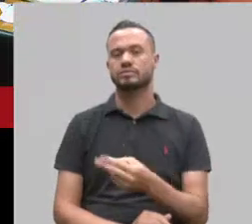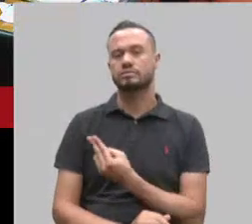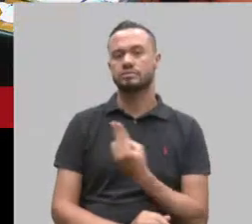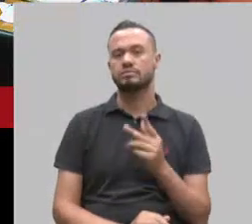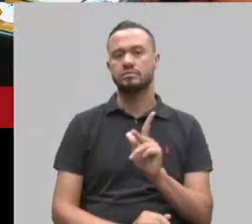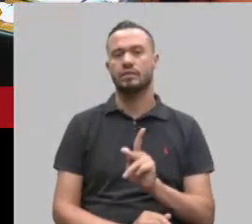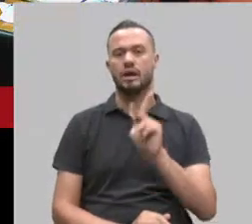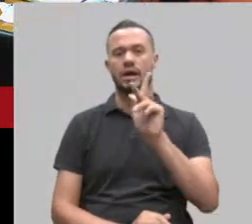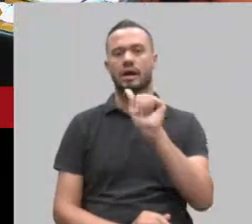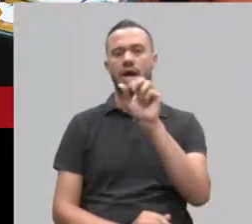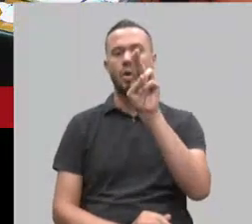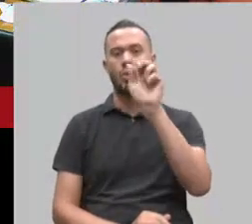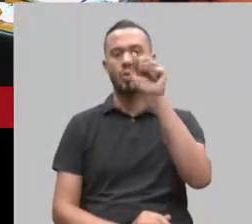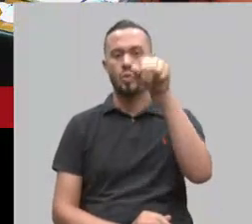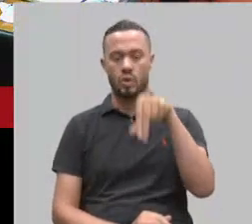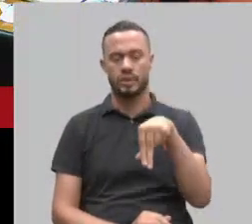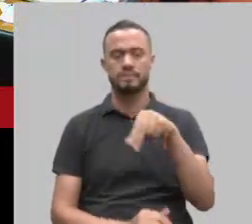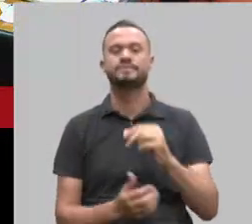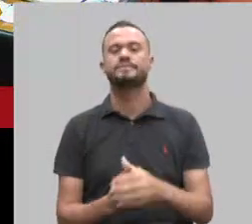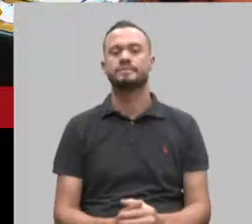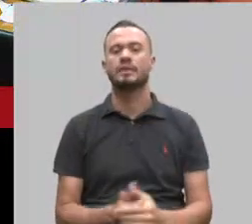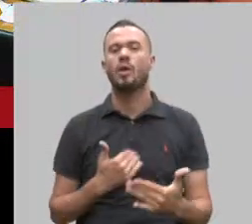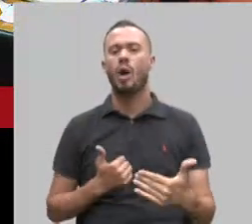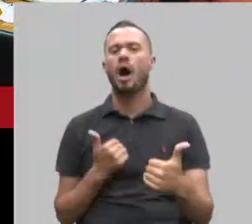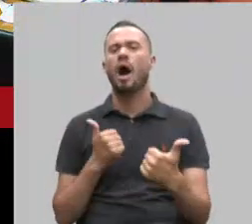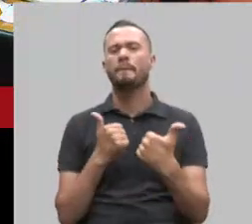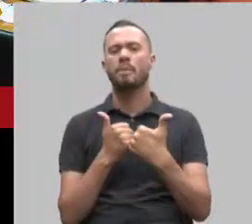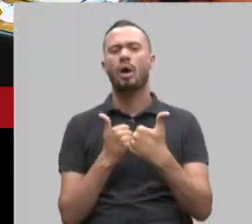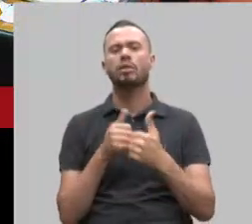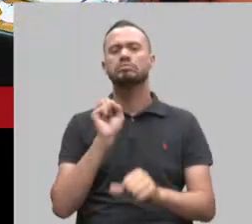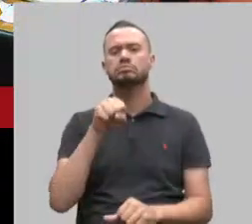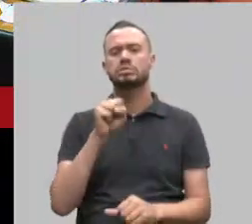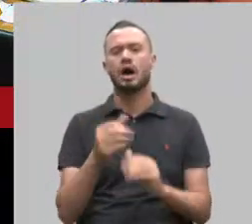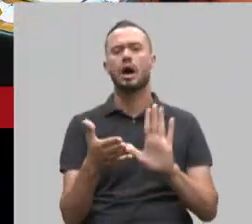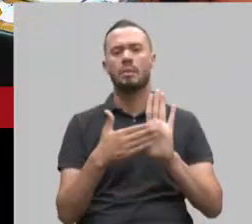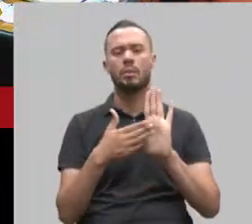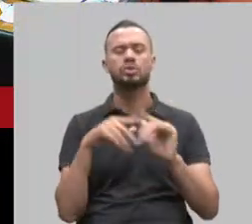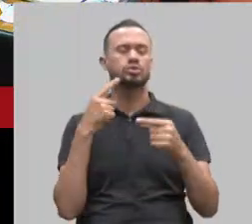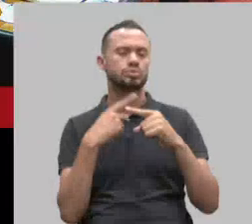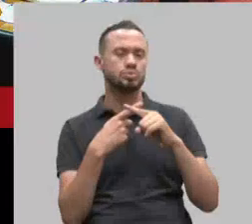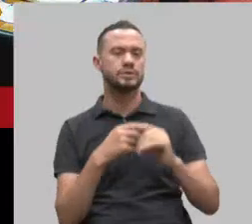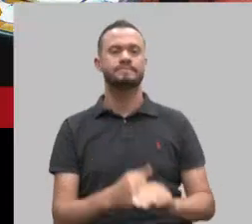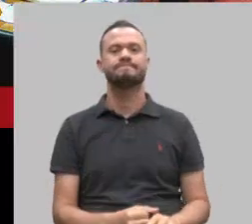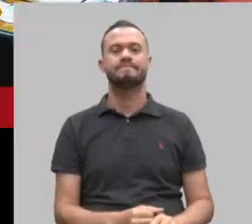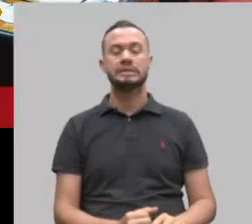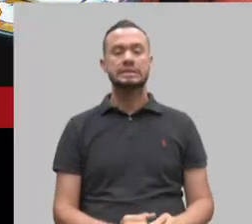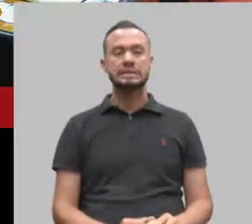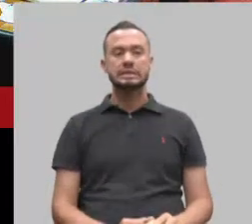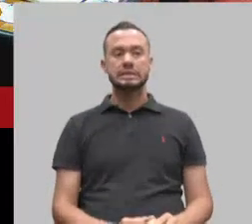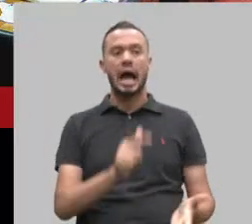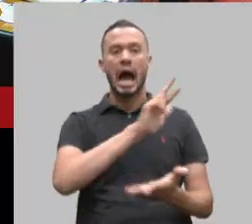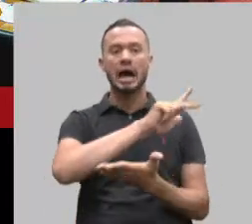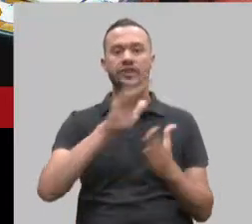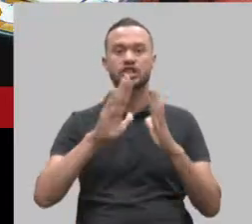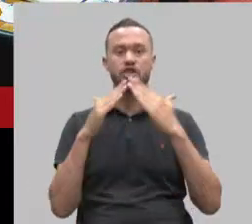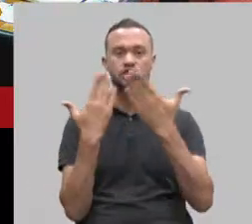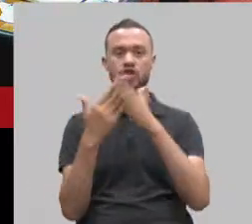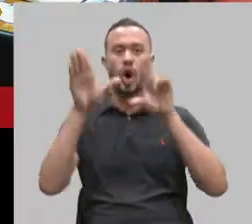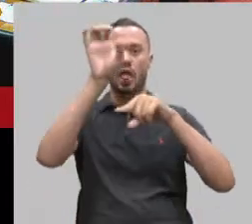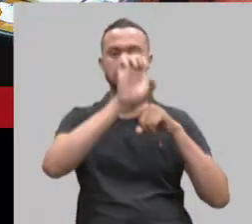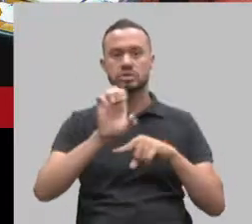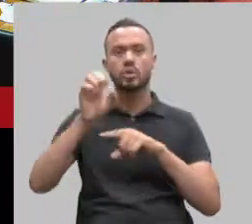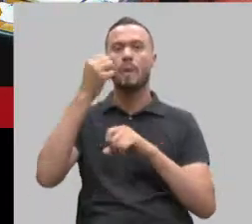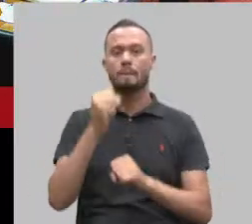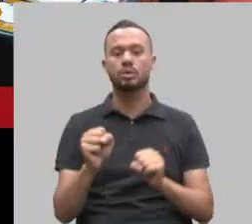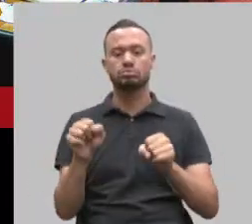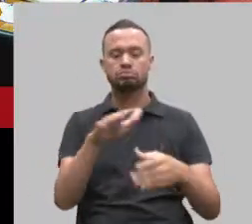Paulo Vertentes e eu apoio essa proposta para seguintes questões as escolas estaduais que podem se tornar Unos espaços mais dinâmicos inclusive